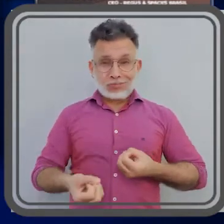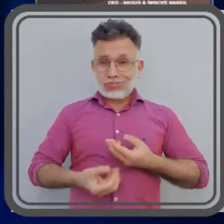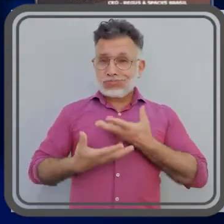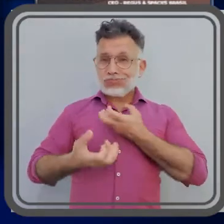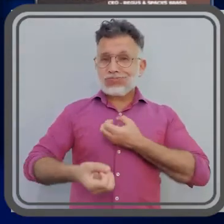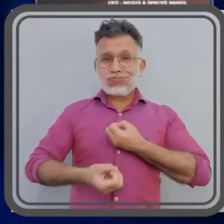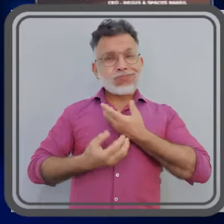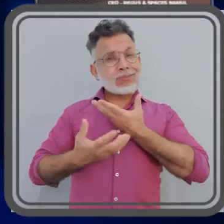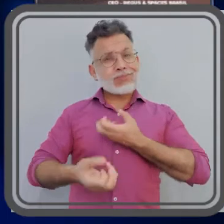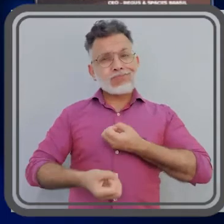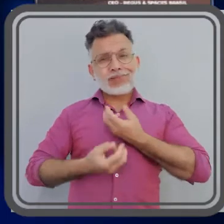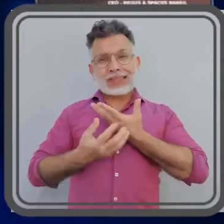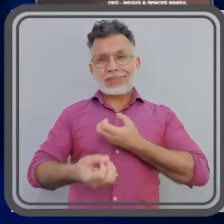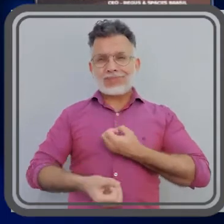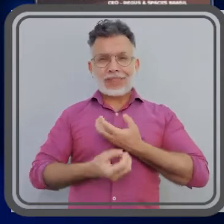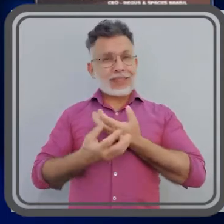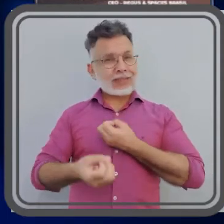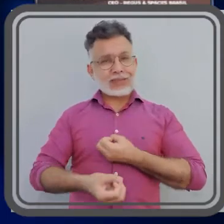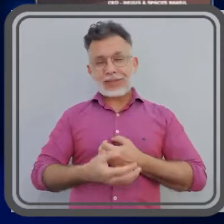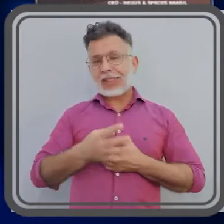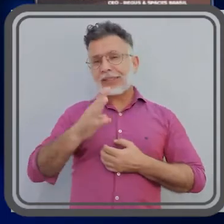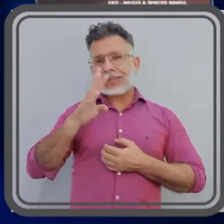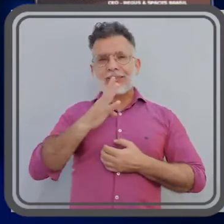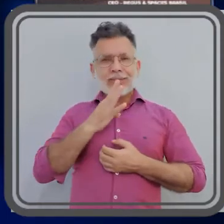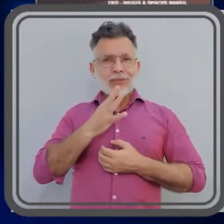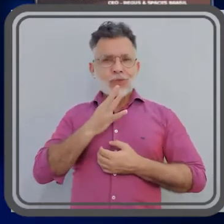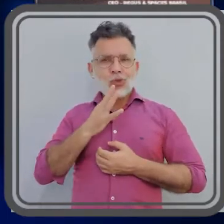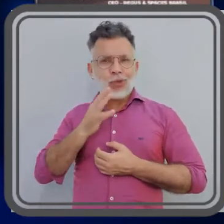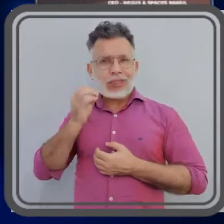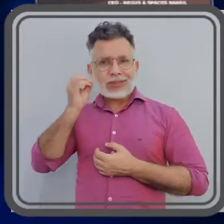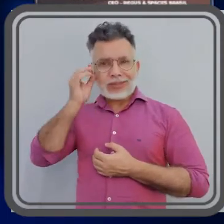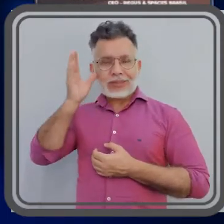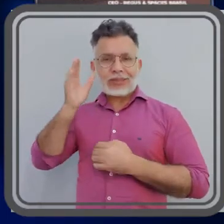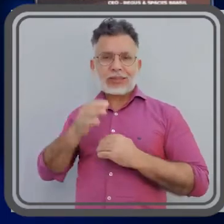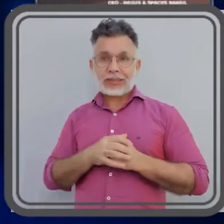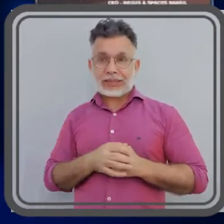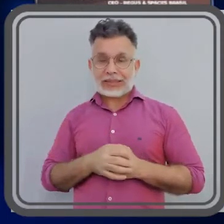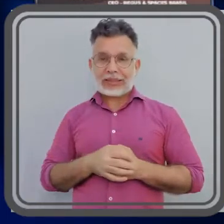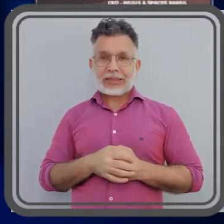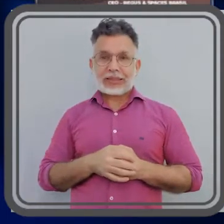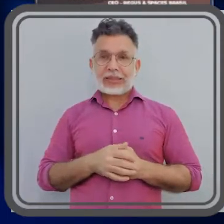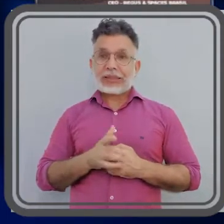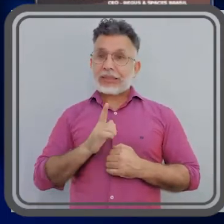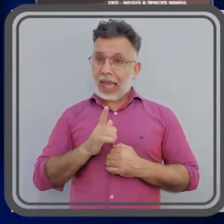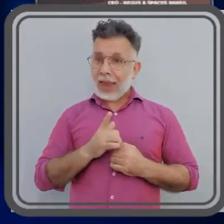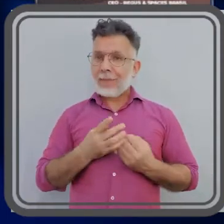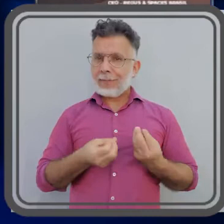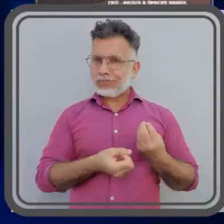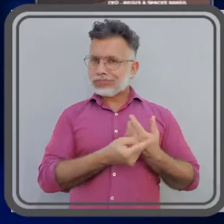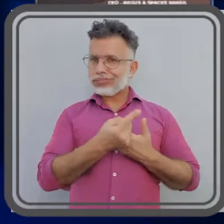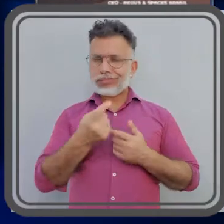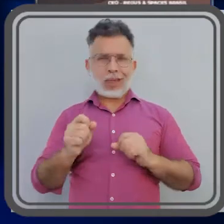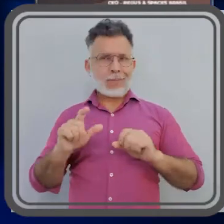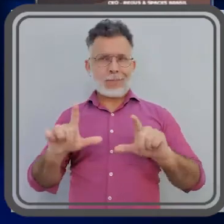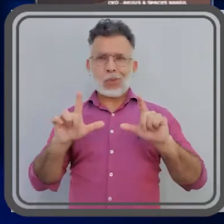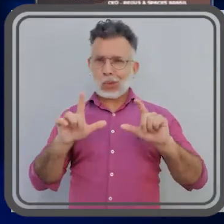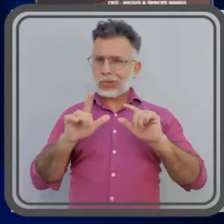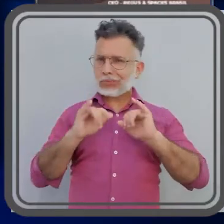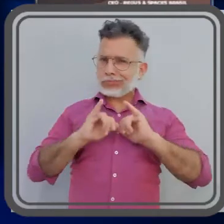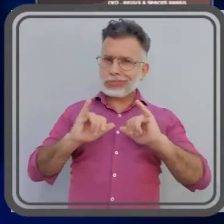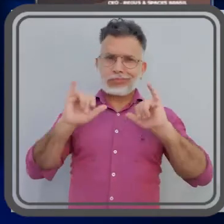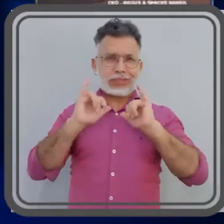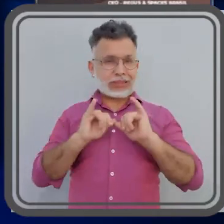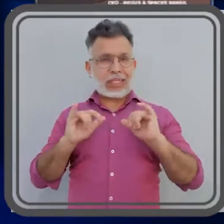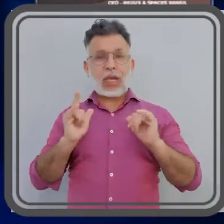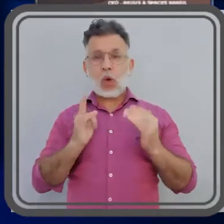inundação de informação e enfim, de posts, publicações,